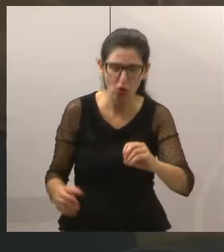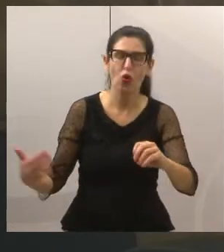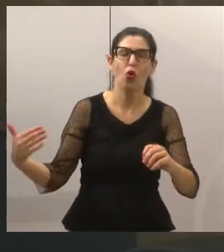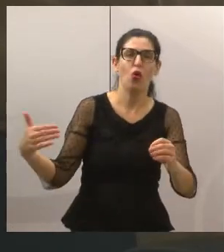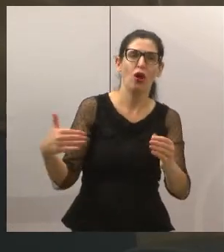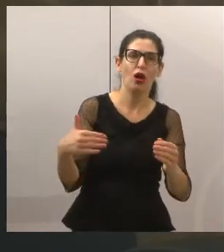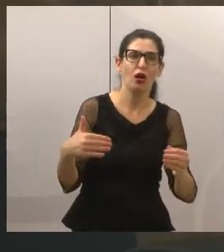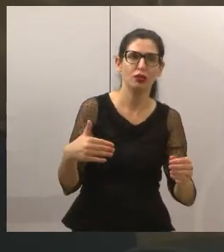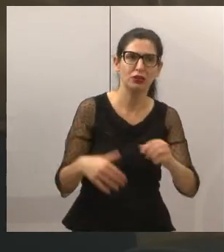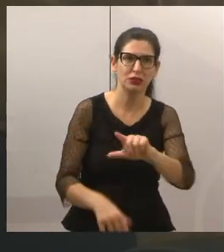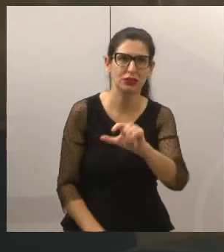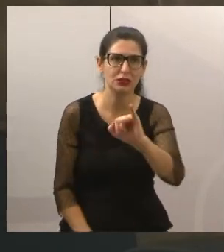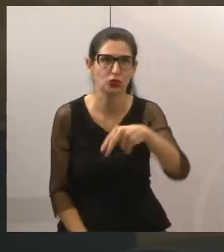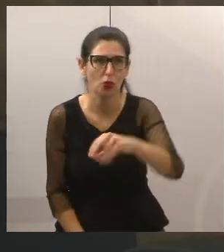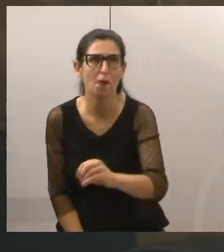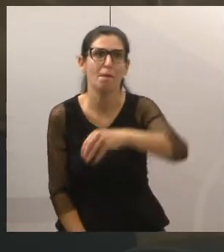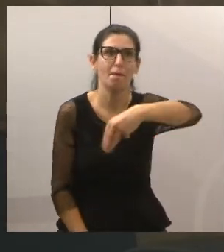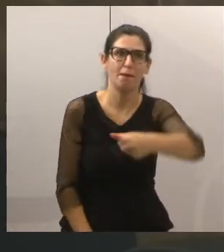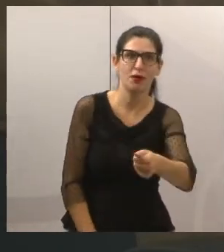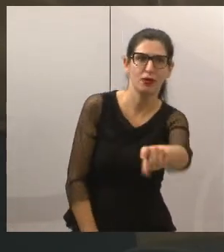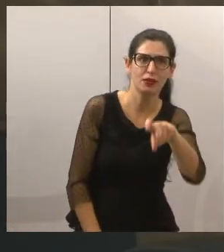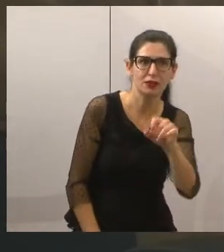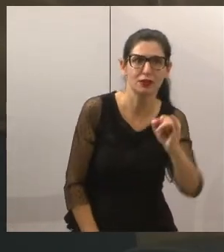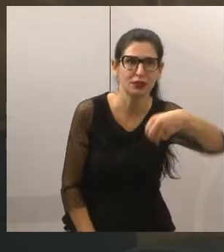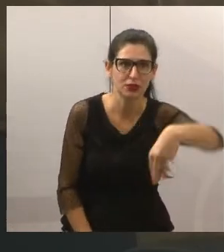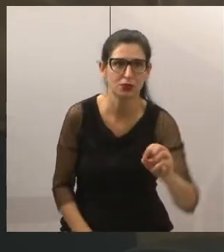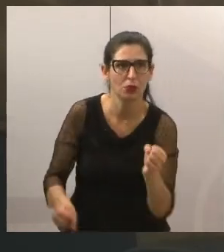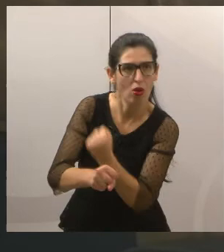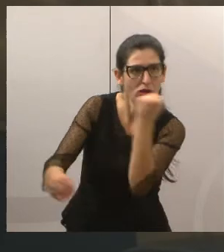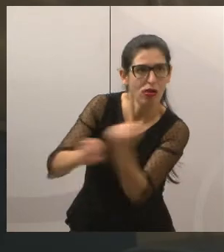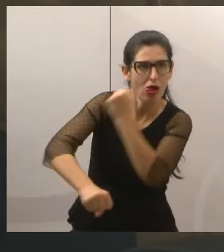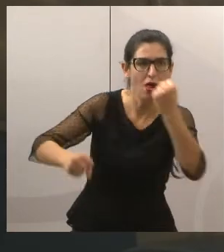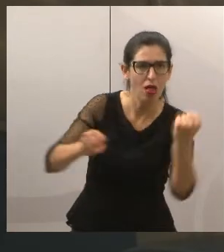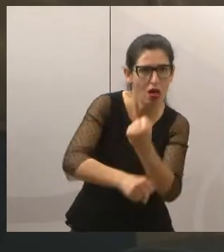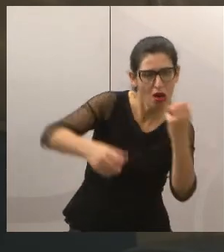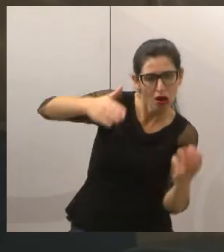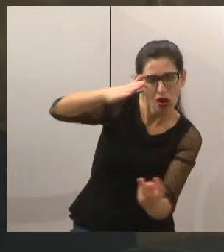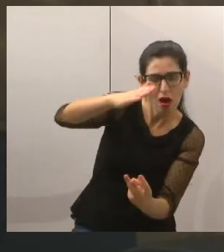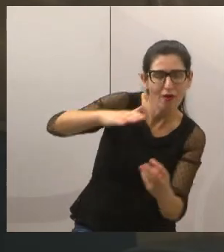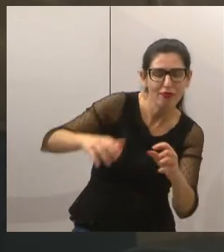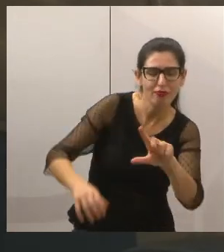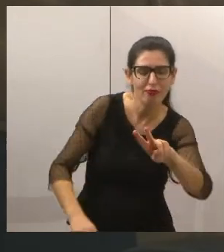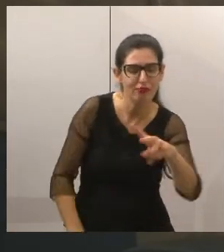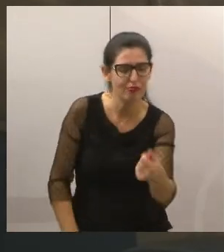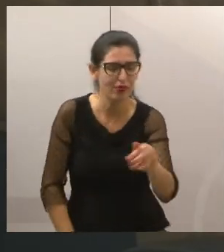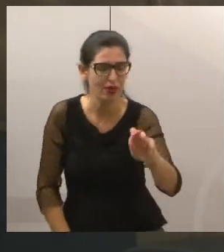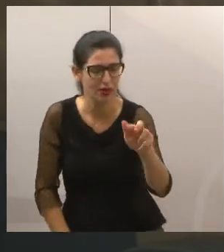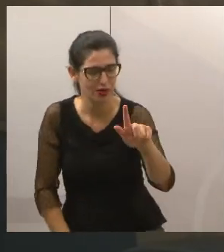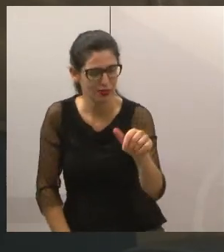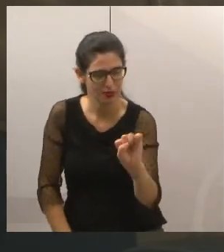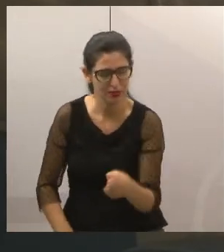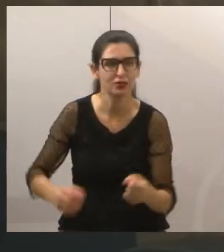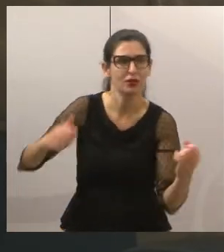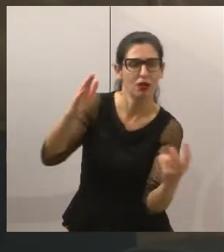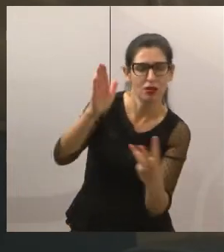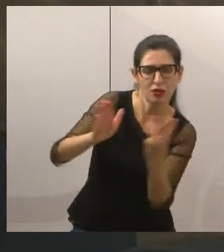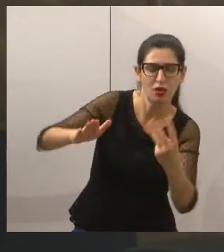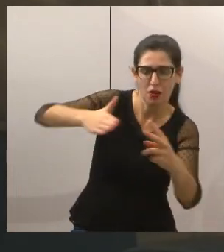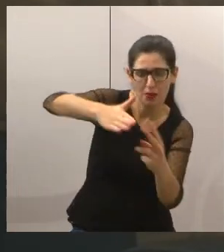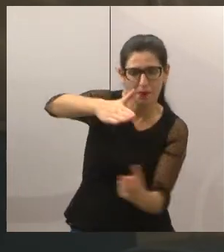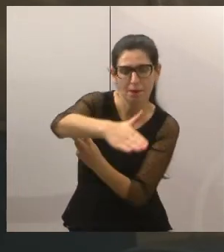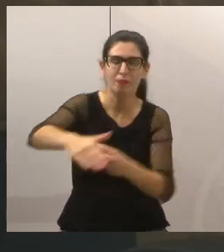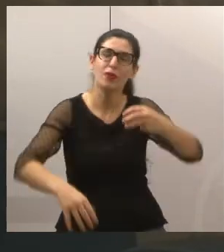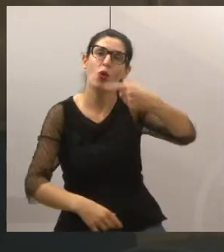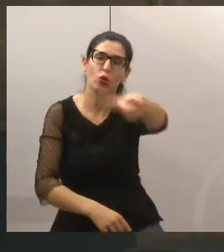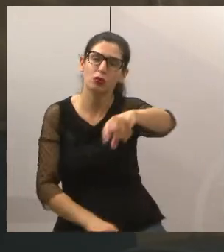a revitalização da Getúlio Vargas, a construção da terceira ponte, a Migrantes e também a da